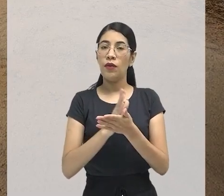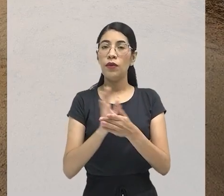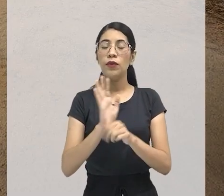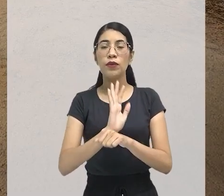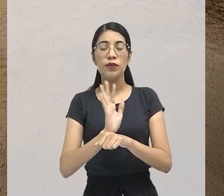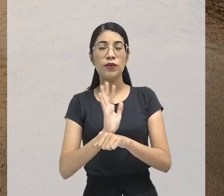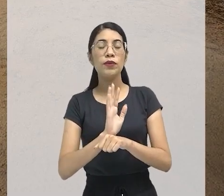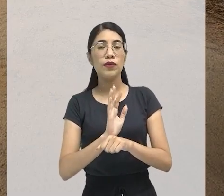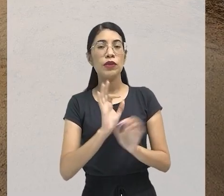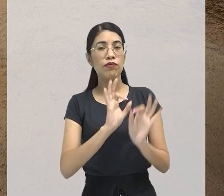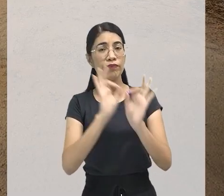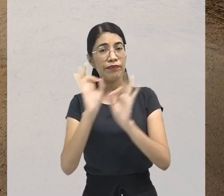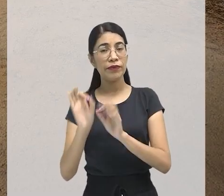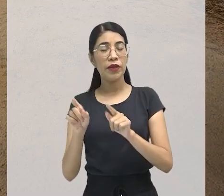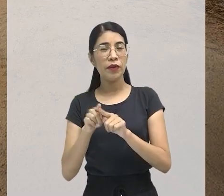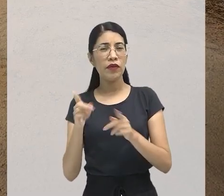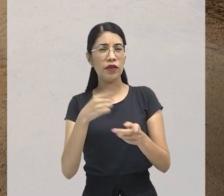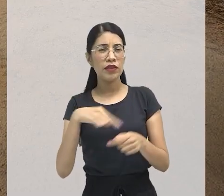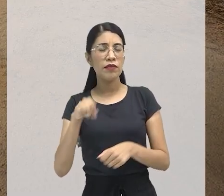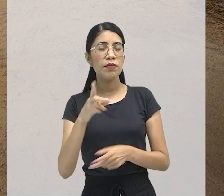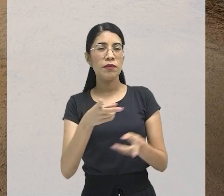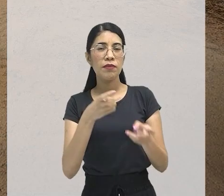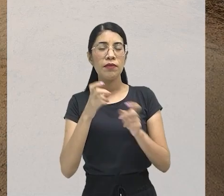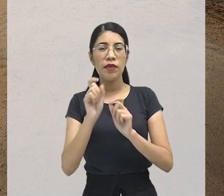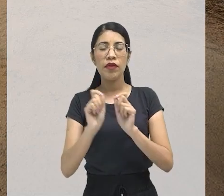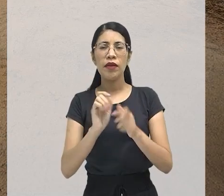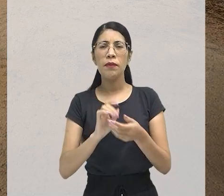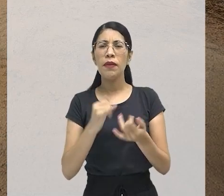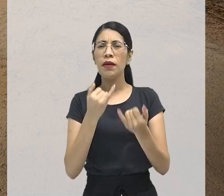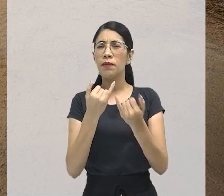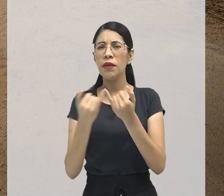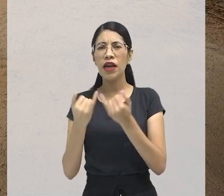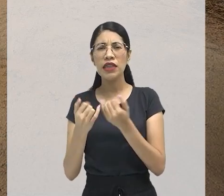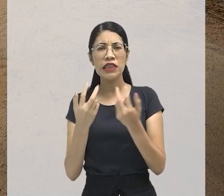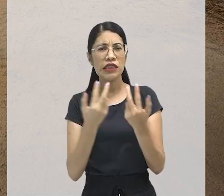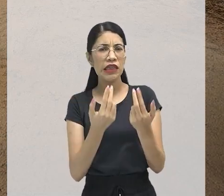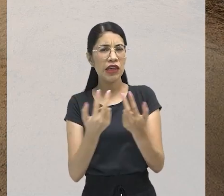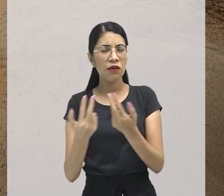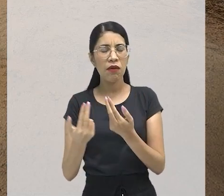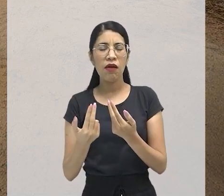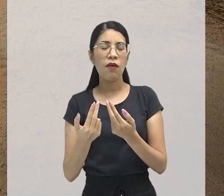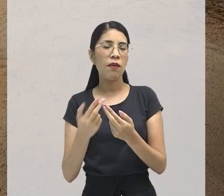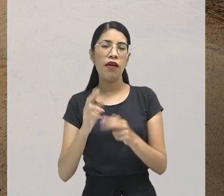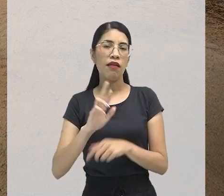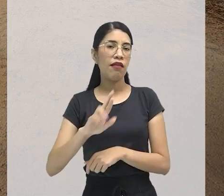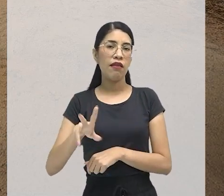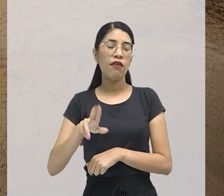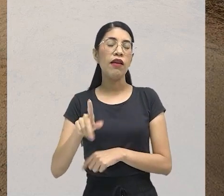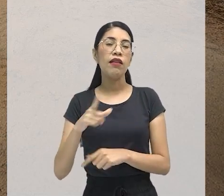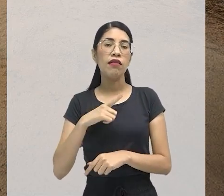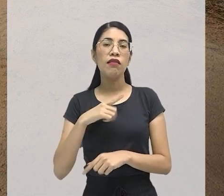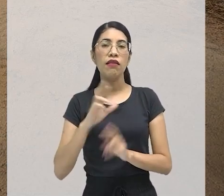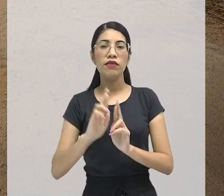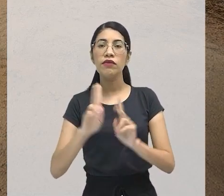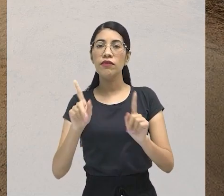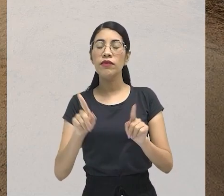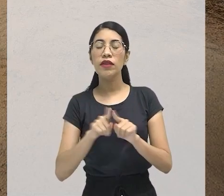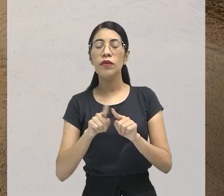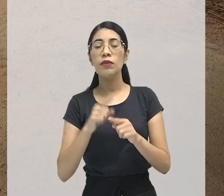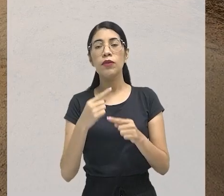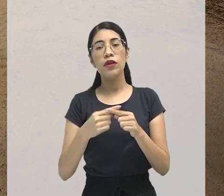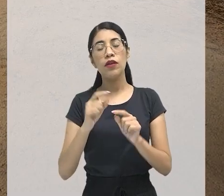vídeos, vocês vão observar, mas professor, parece tudo a mesma coisa. Parece, mas não é. Até